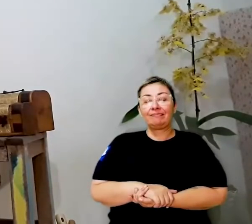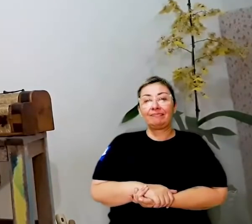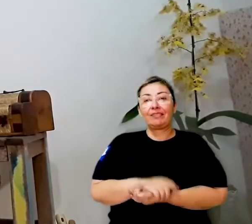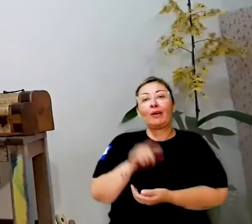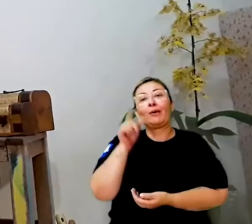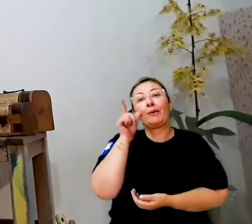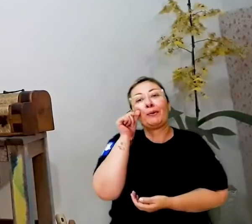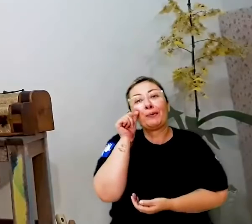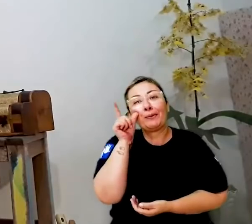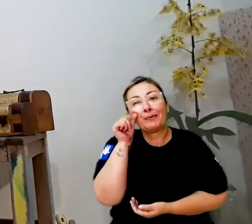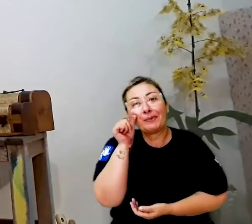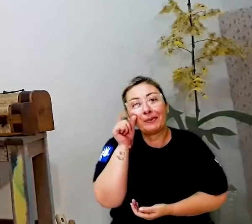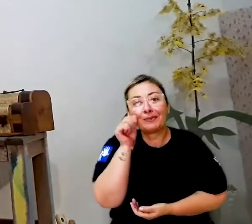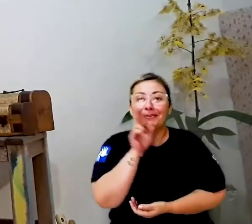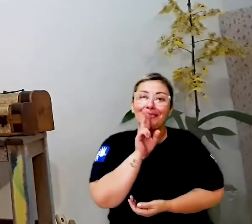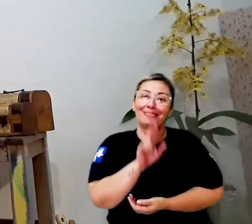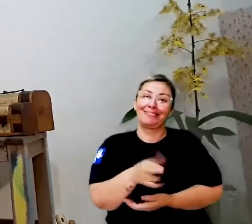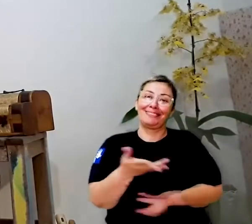O sono.